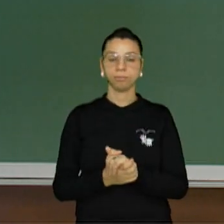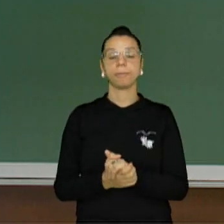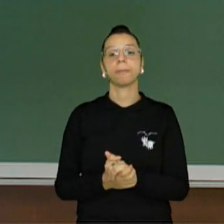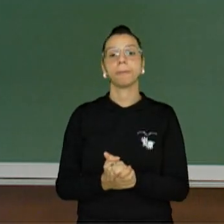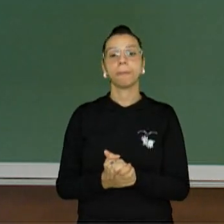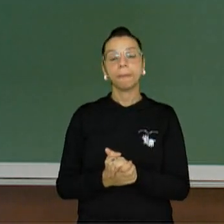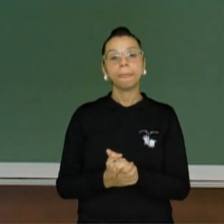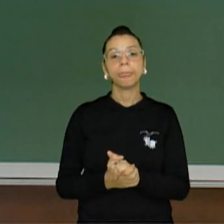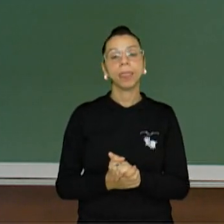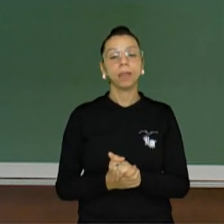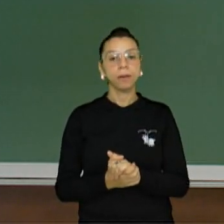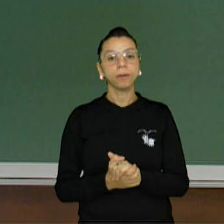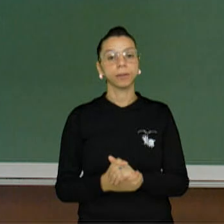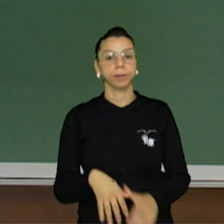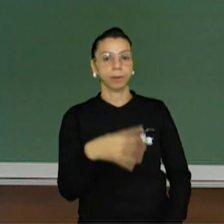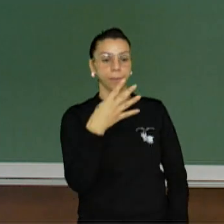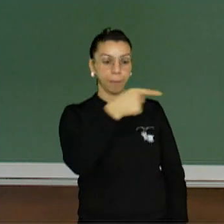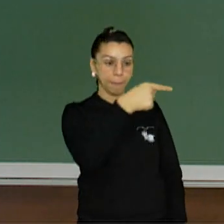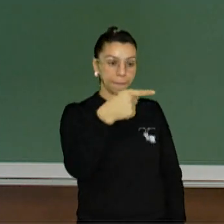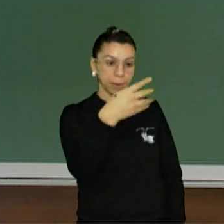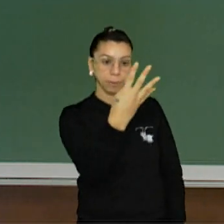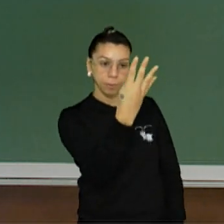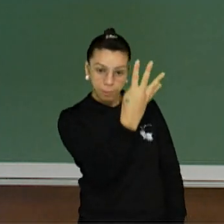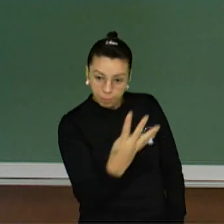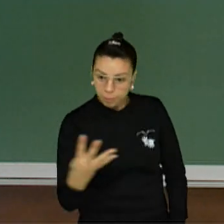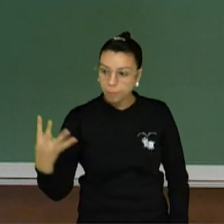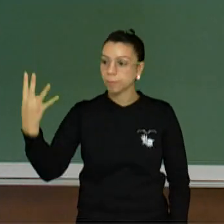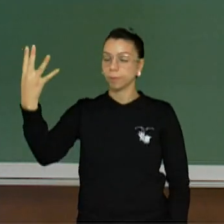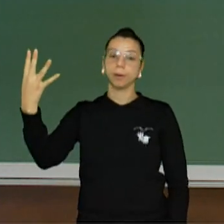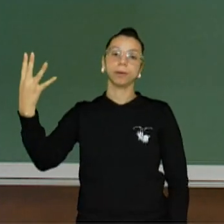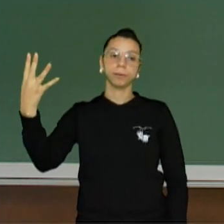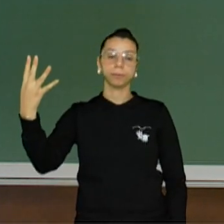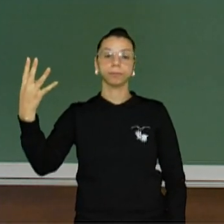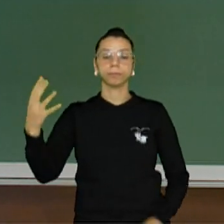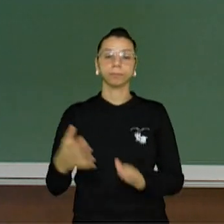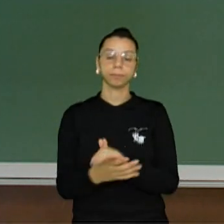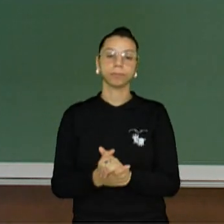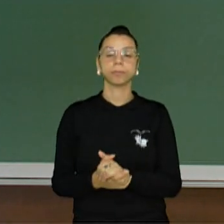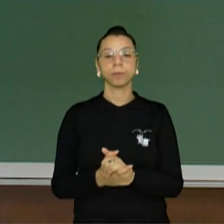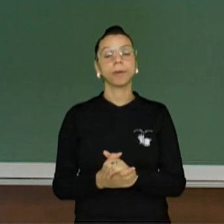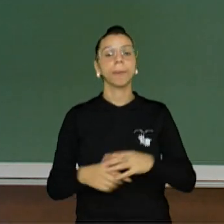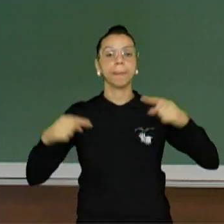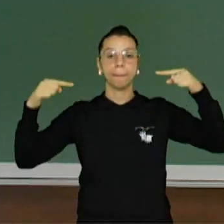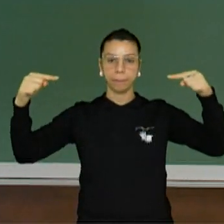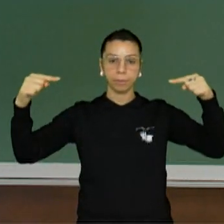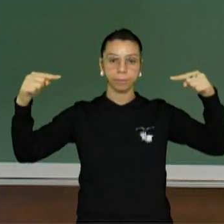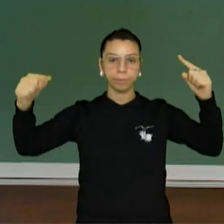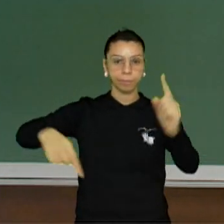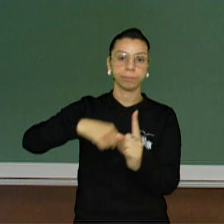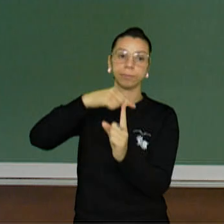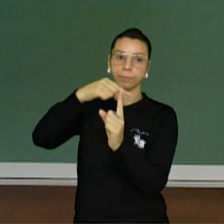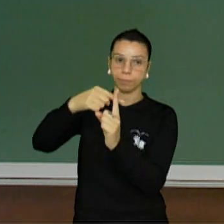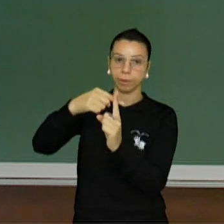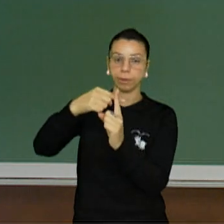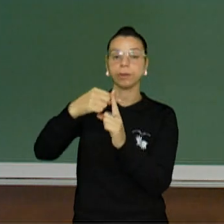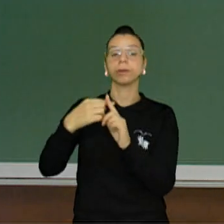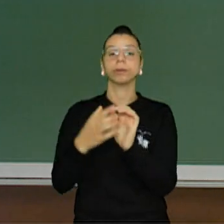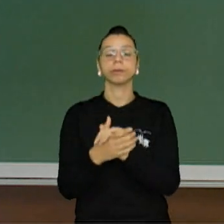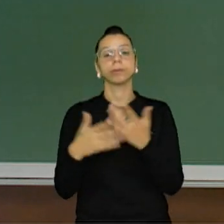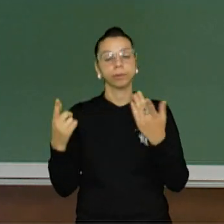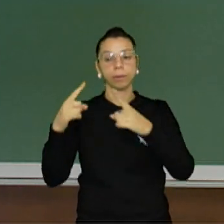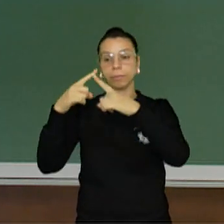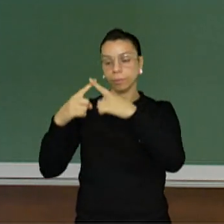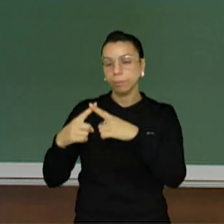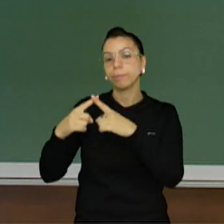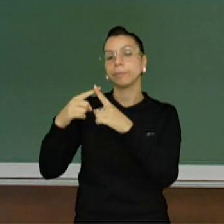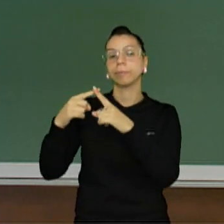para o segundo membro negativo. Aqui eu fiz o joguinho de sinal, menos por menos mais, né? Que a gente coloca lá multiplicado